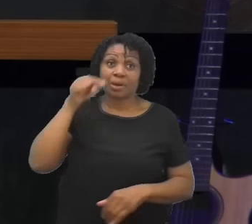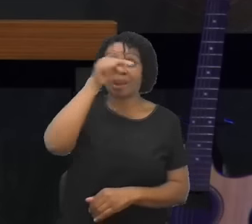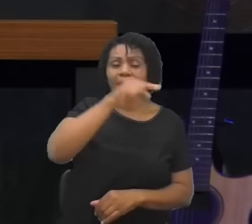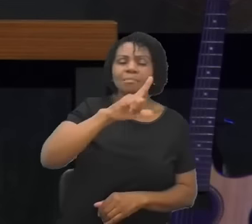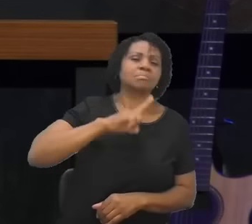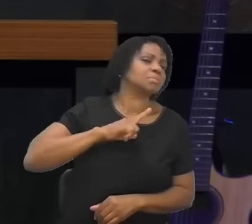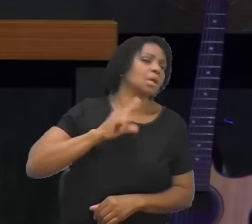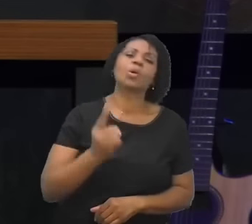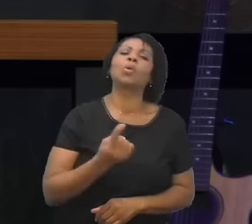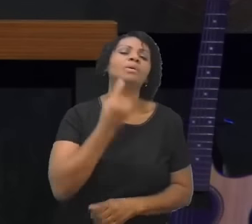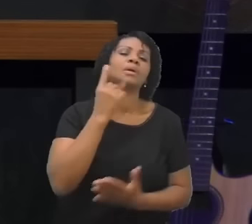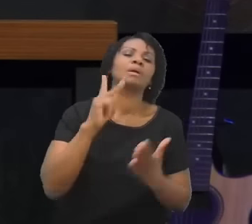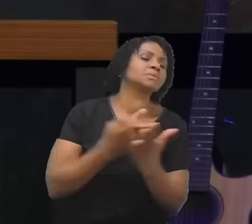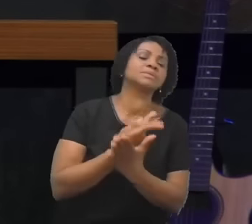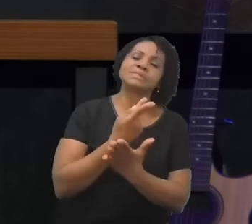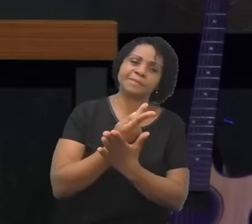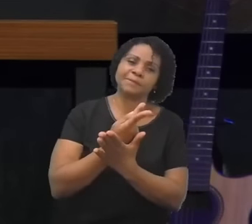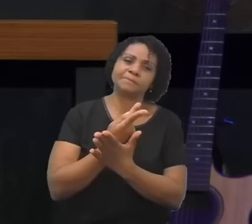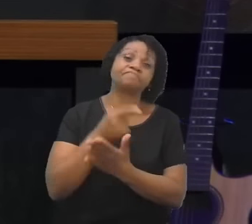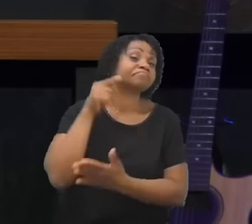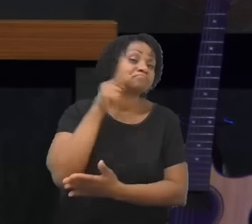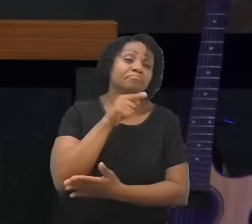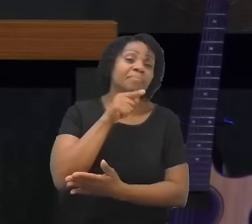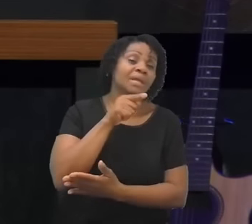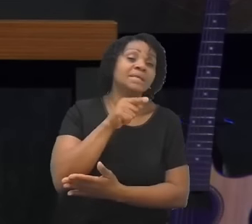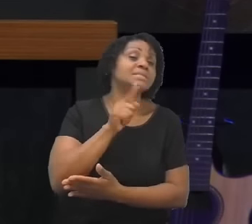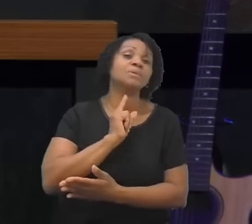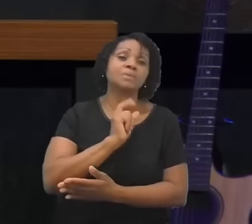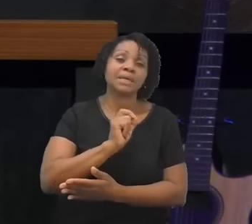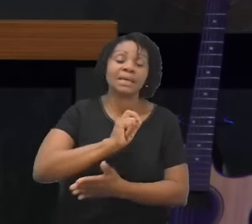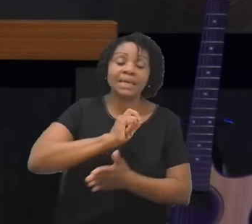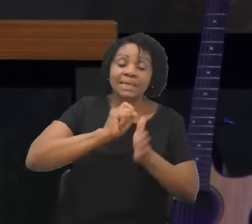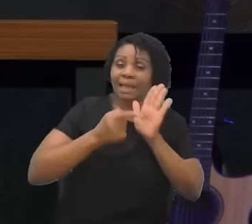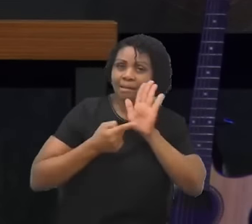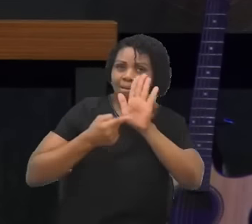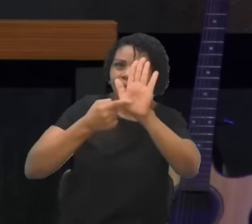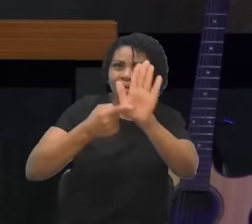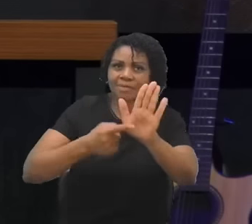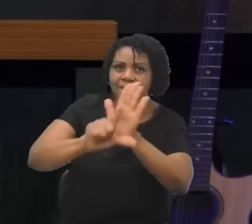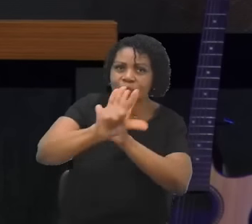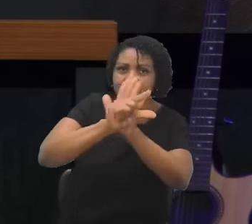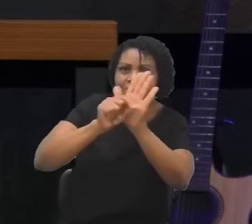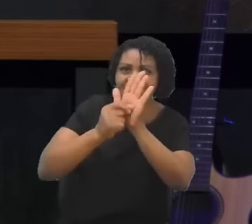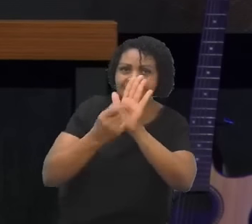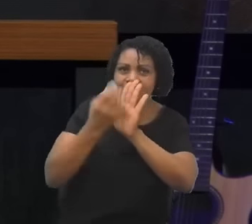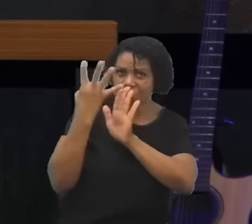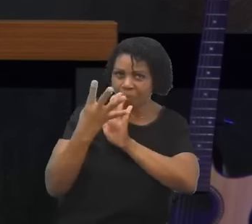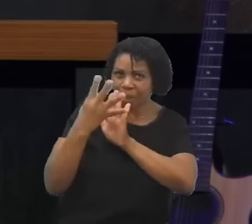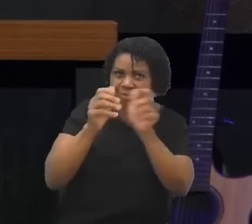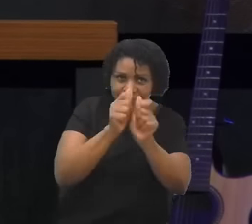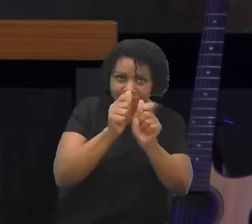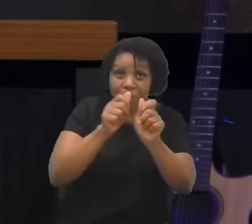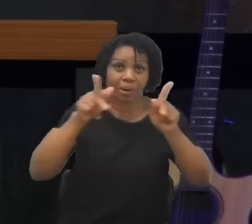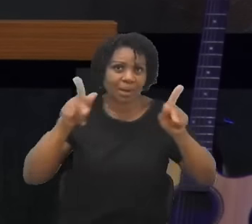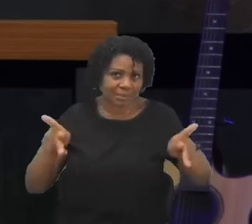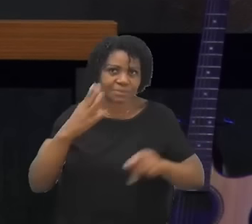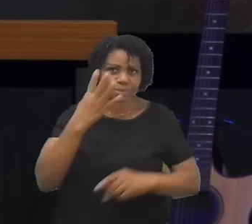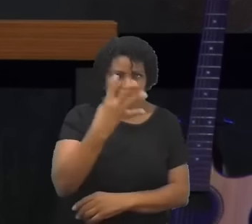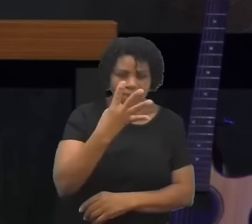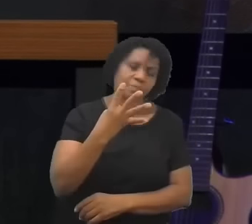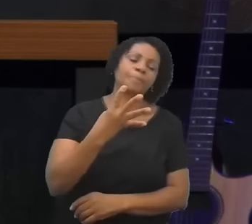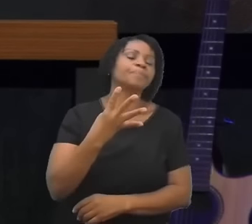tem algo que estava acontecendo, e este algo é o que está escrito no versículo 4. No versículo